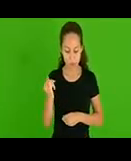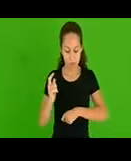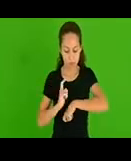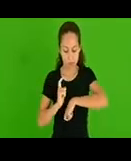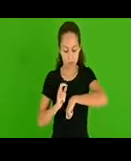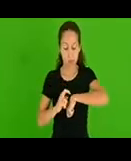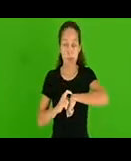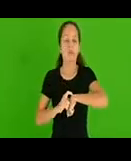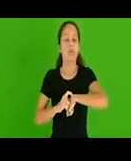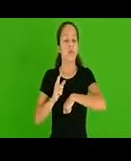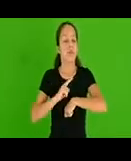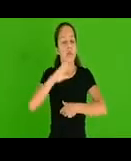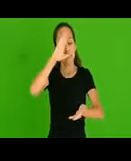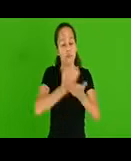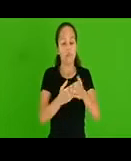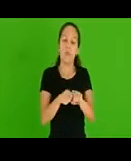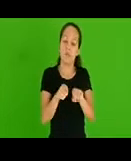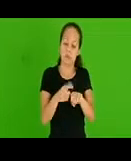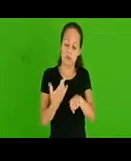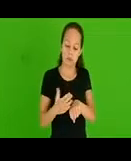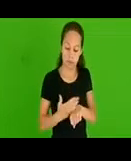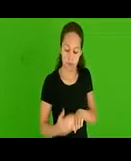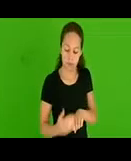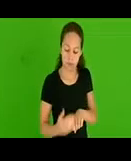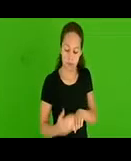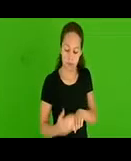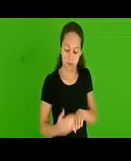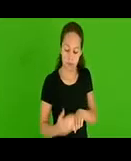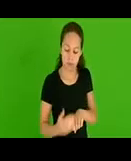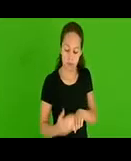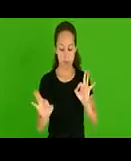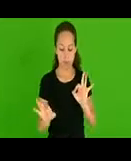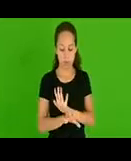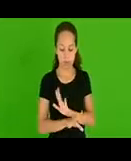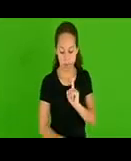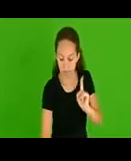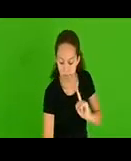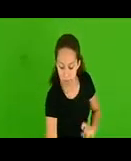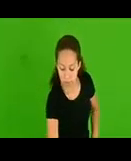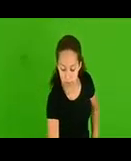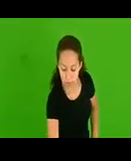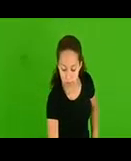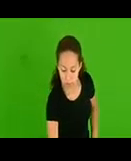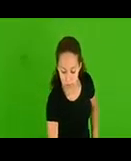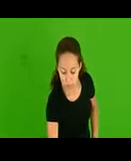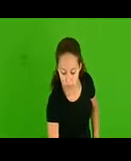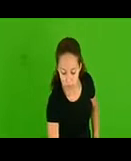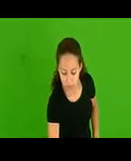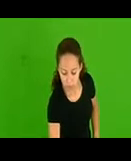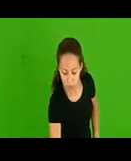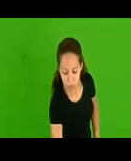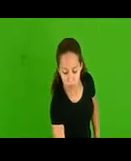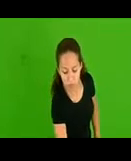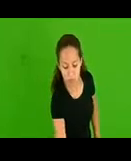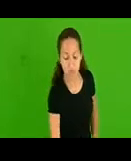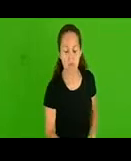né? Não é algo pronto, acabado, como quer fazer crer um currículo único. E a revisão que